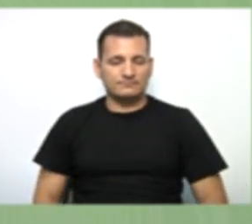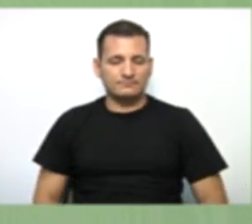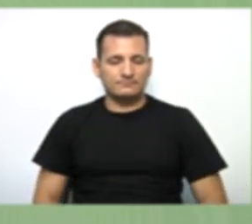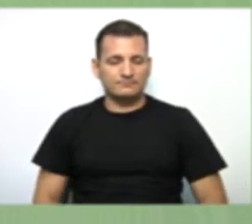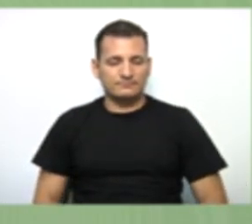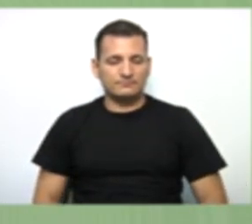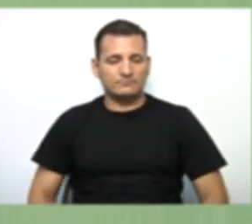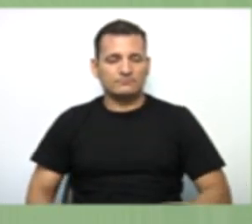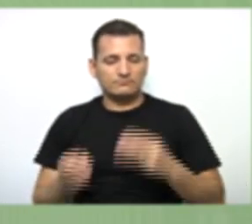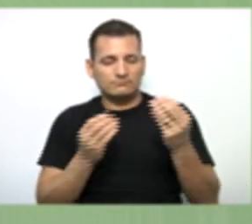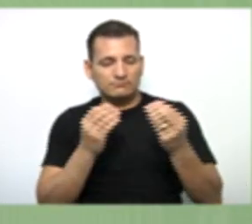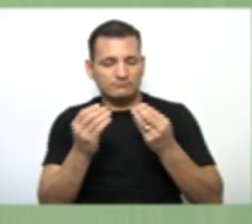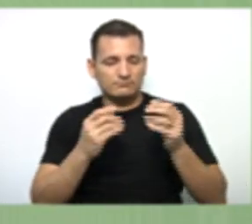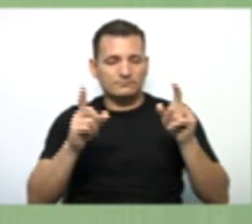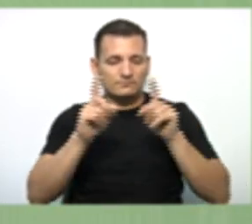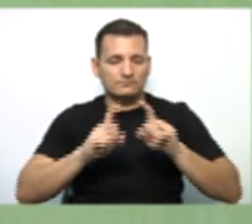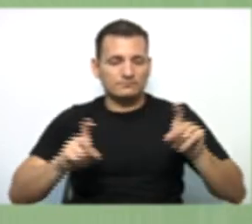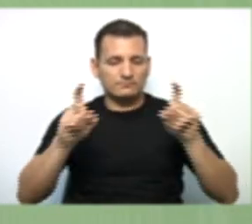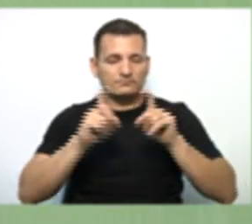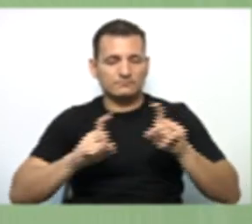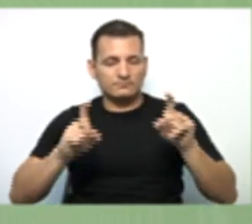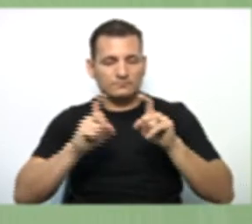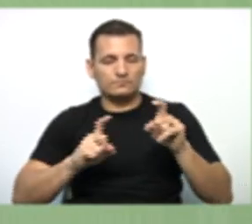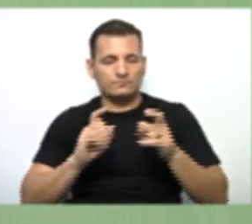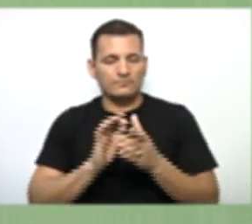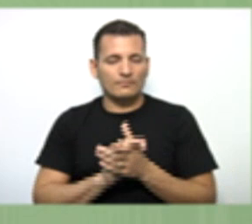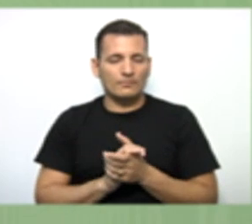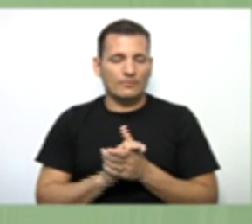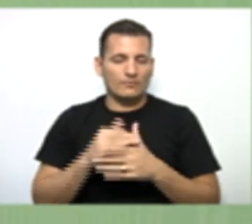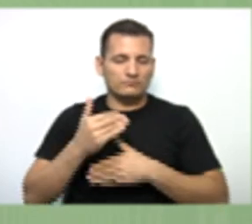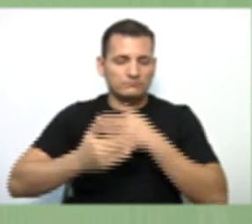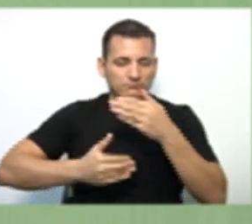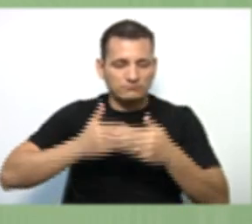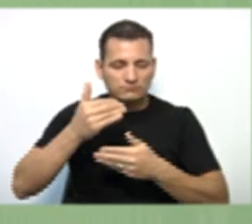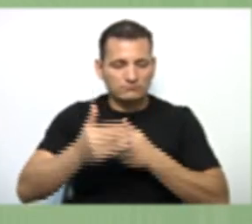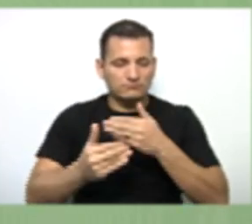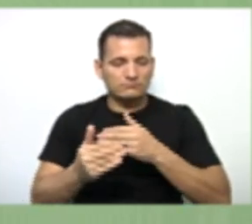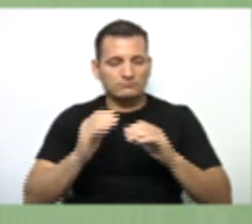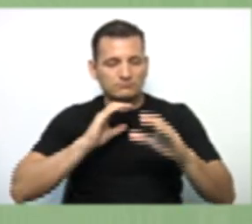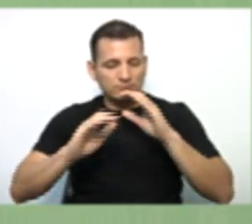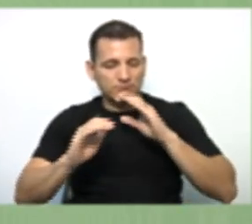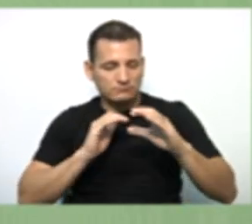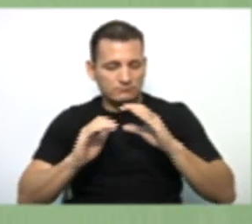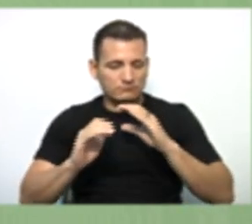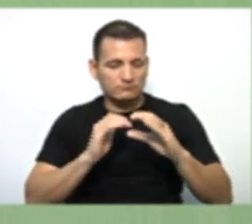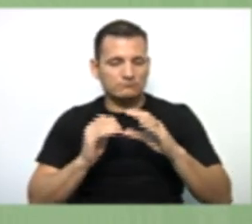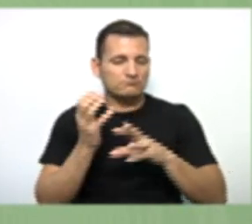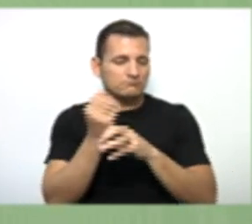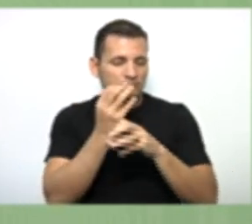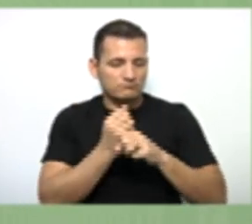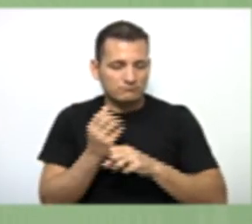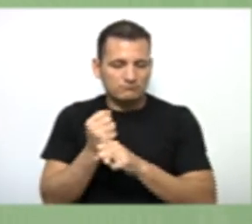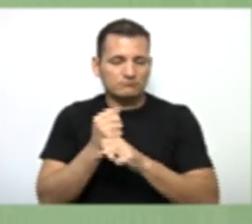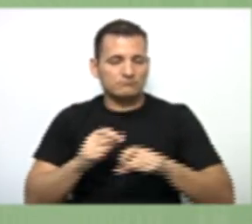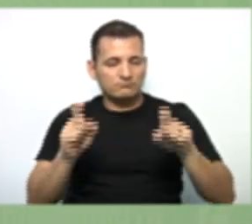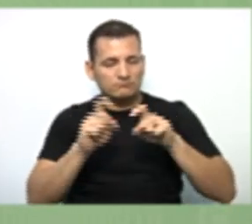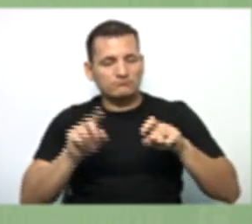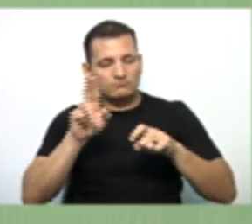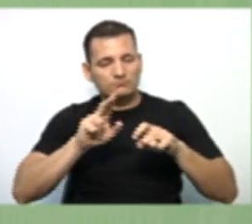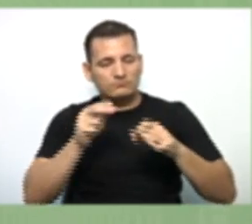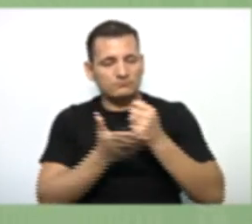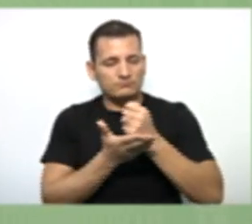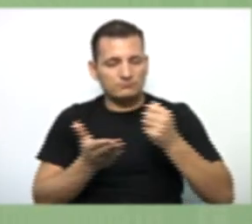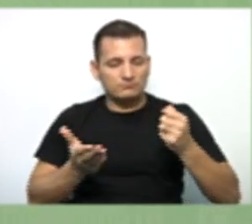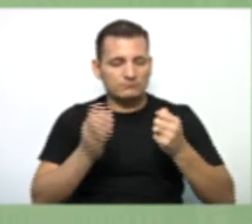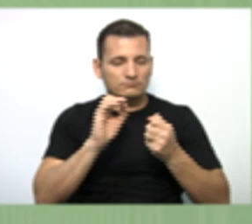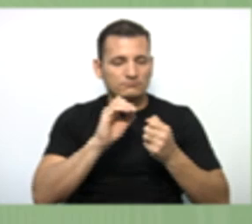Como funciona o computador? Todo o processo de comunicação e cálculos, o computador é realizado utilizando o sistema binário, base 2, 0 e 1.